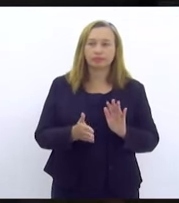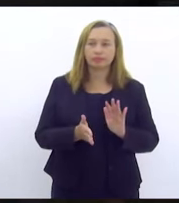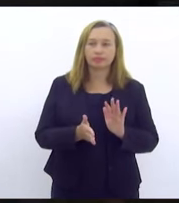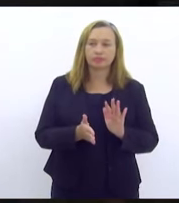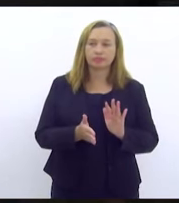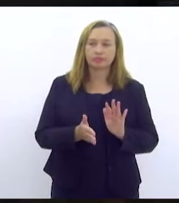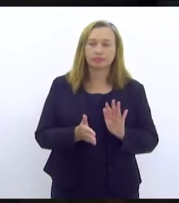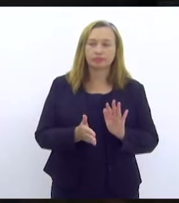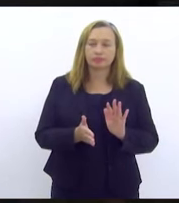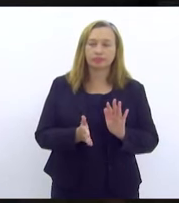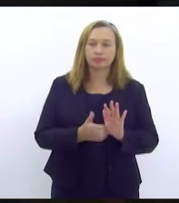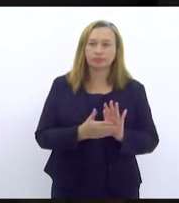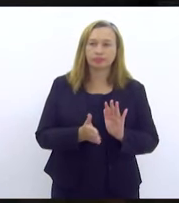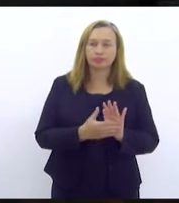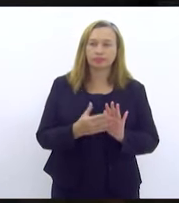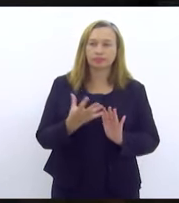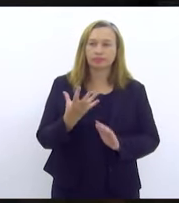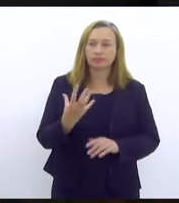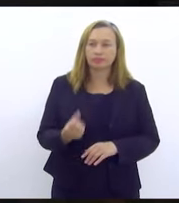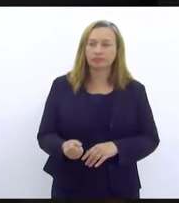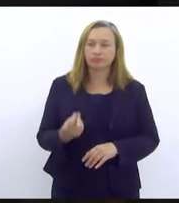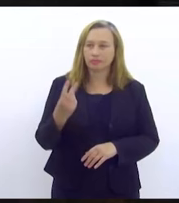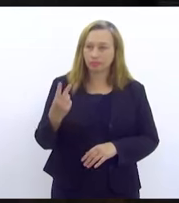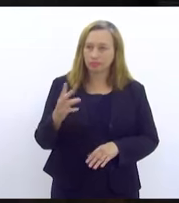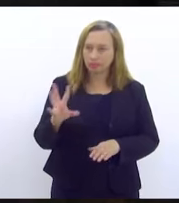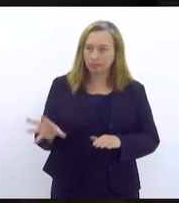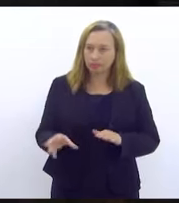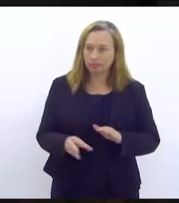recebeu duas emendas.